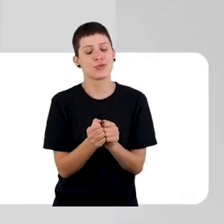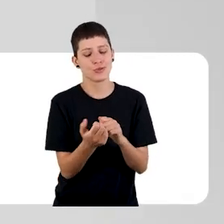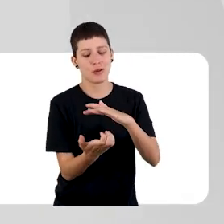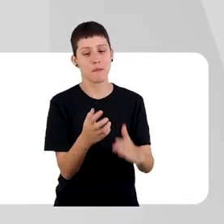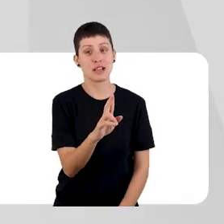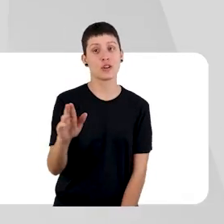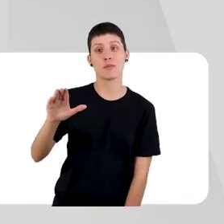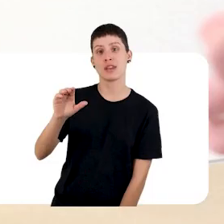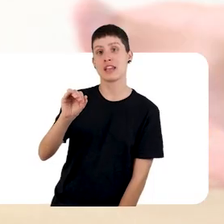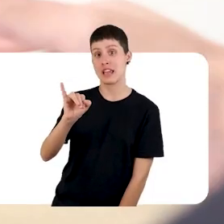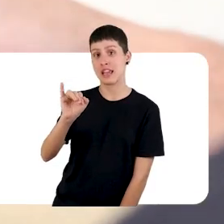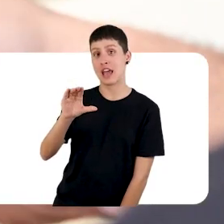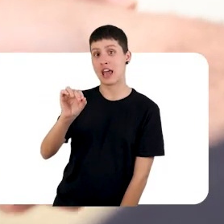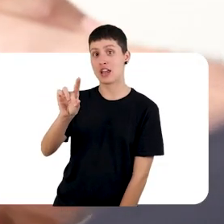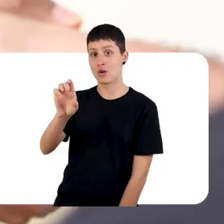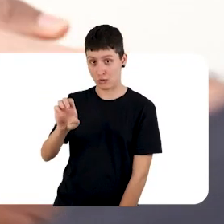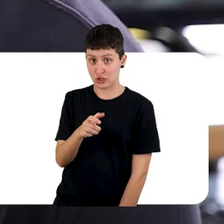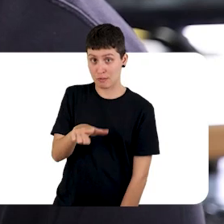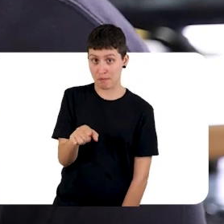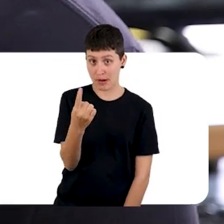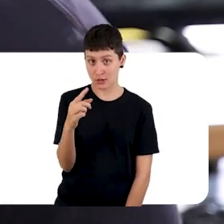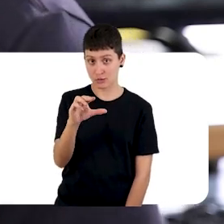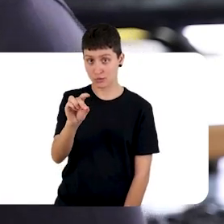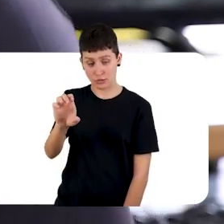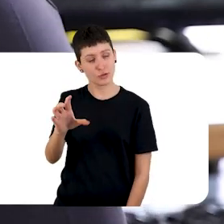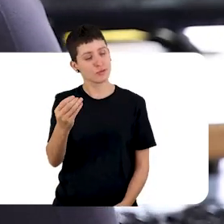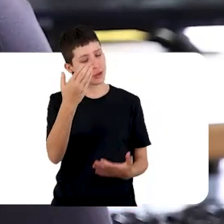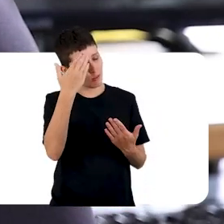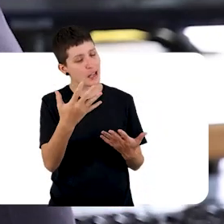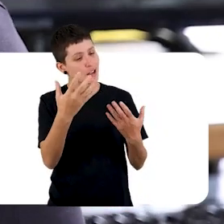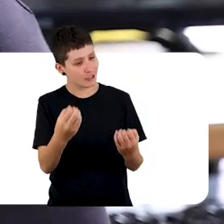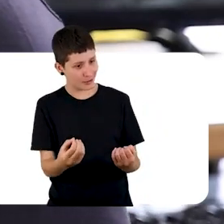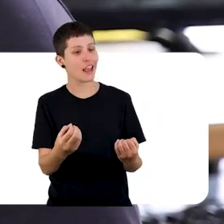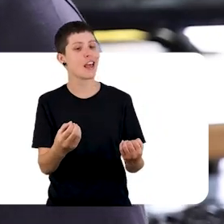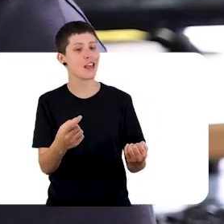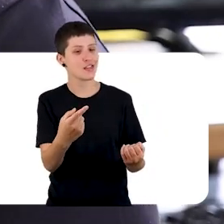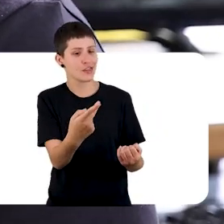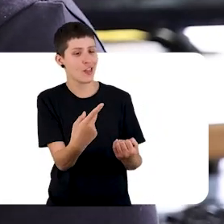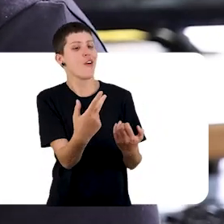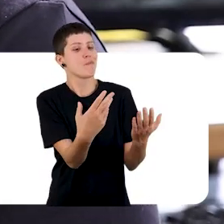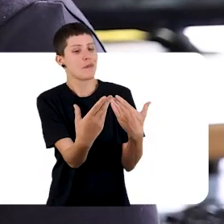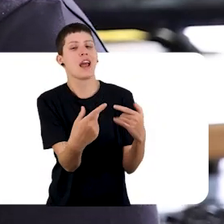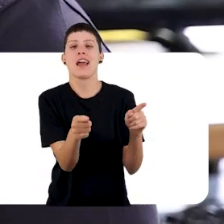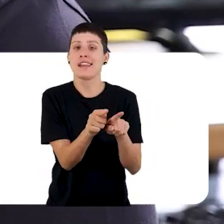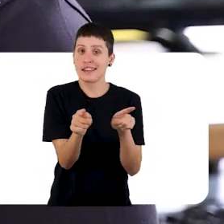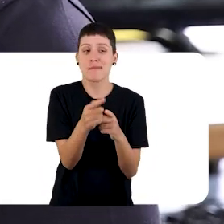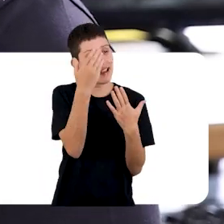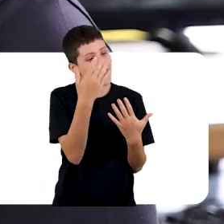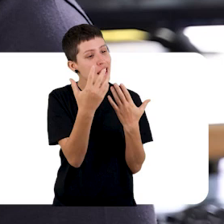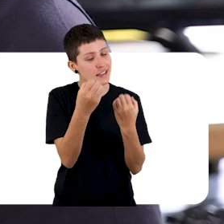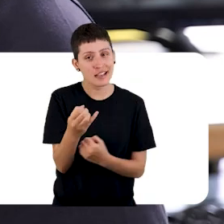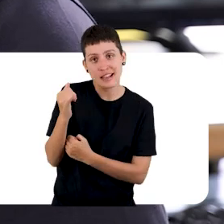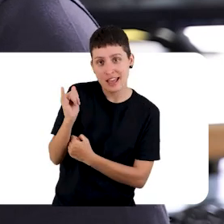Bezerra. Diogo, obrigado por me receber na sua empresa. Eu que agradeço. E muito obrigado por poder contar essa história. Quando a